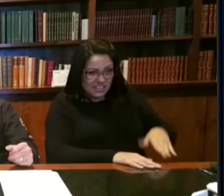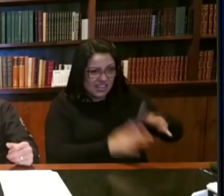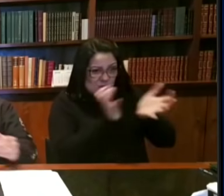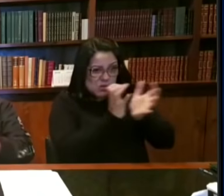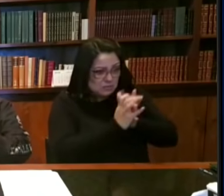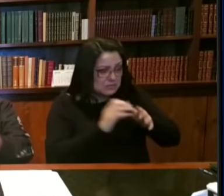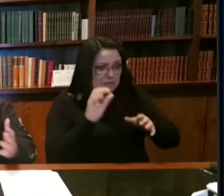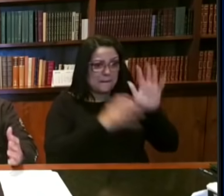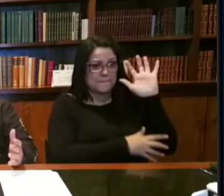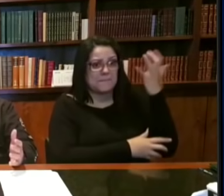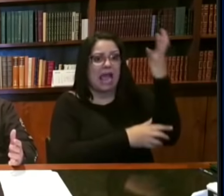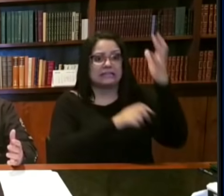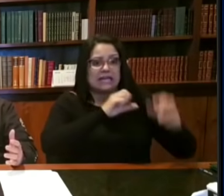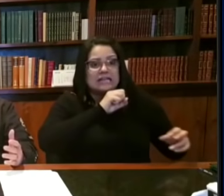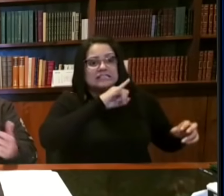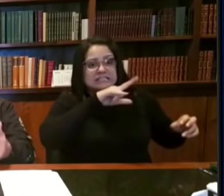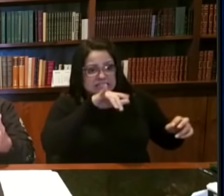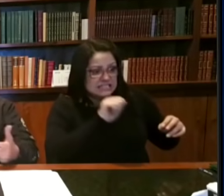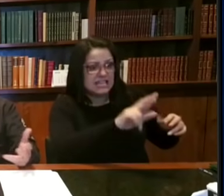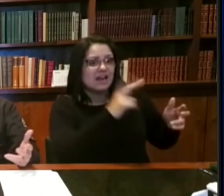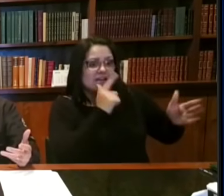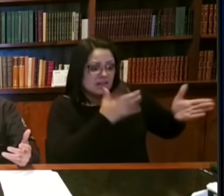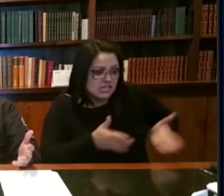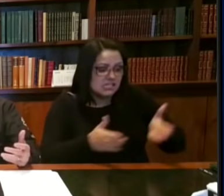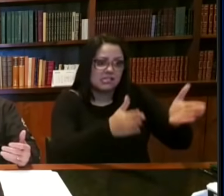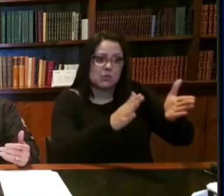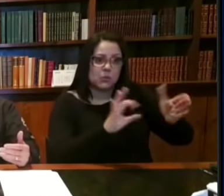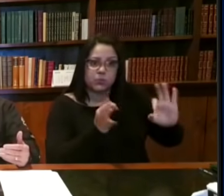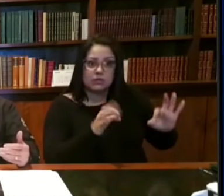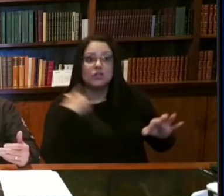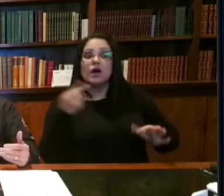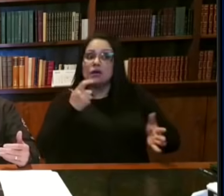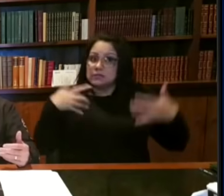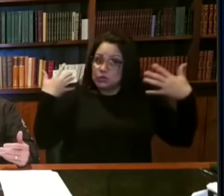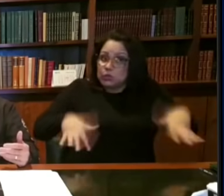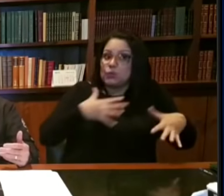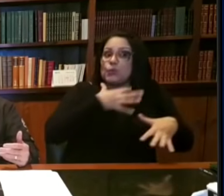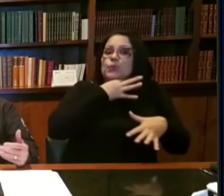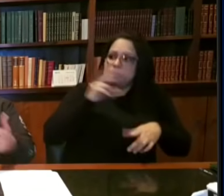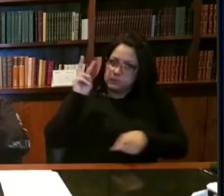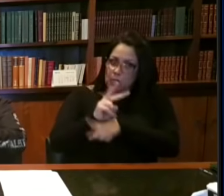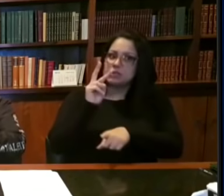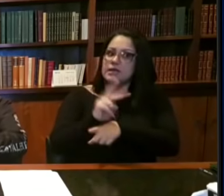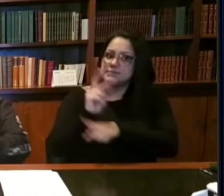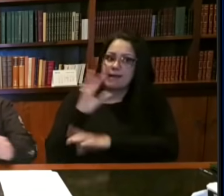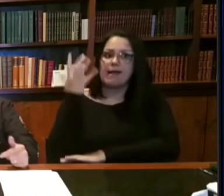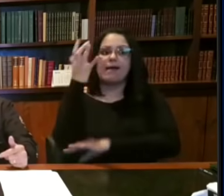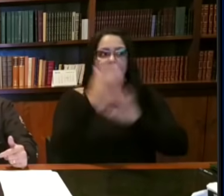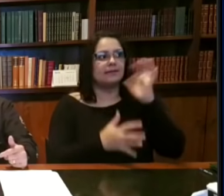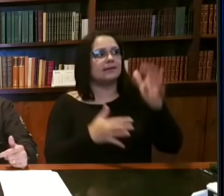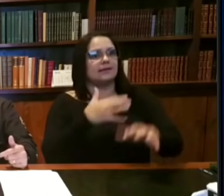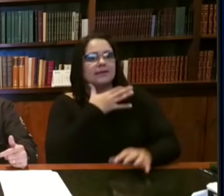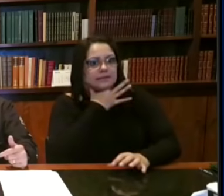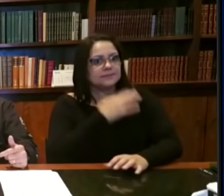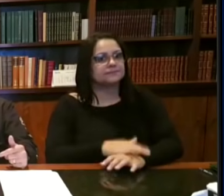ciliar, tá? É junto aos rios. Agora, nós pagamos um preço muito alto no tocante a isso daí. O ano passado tivemos